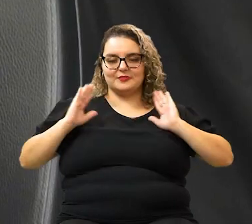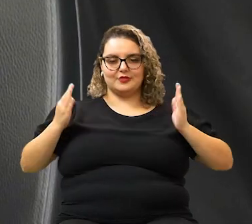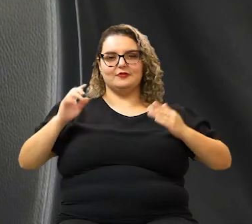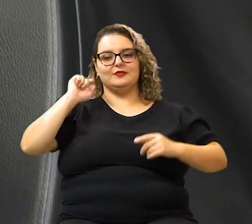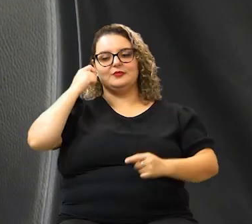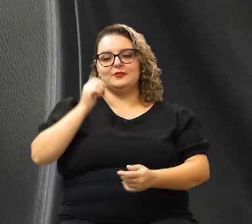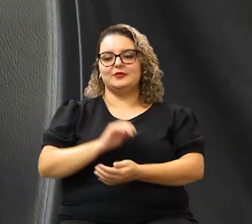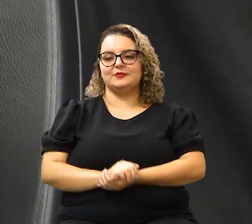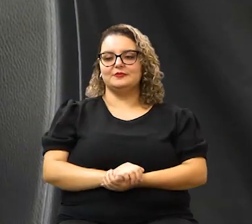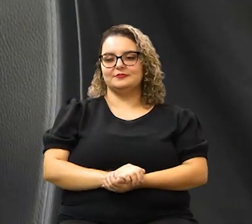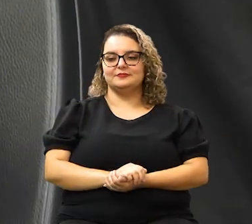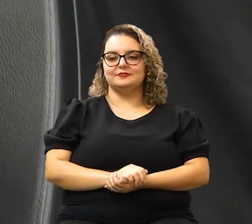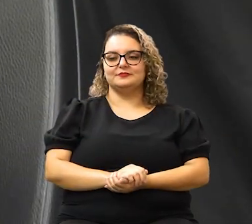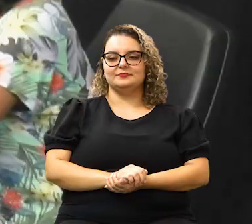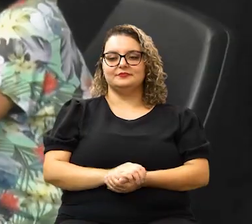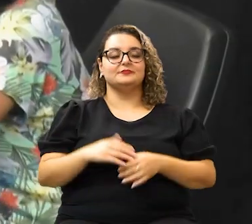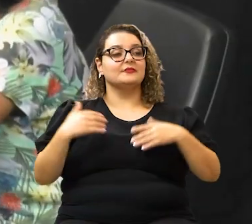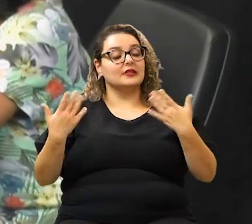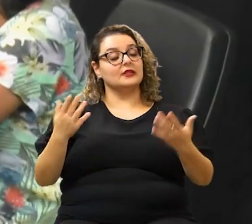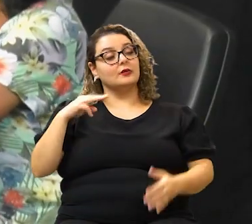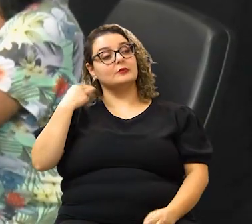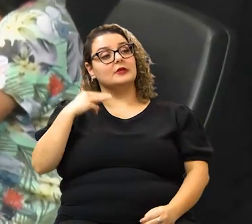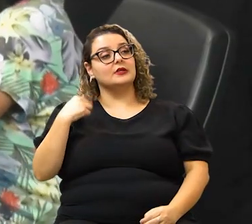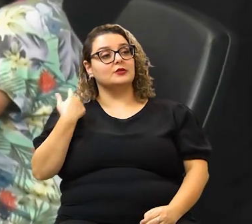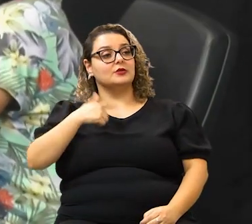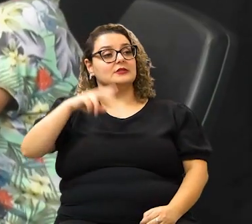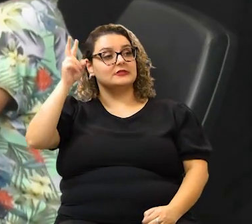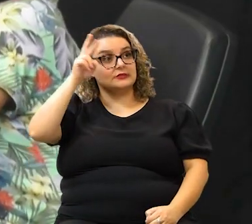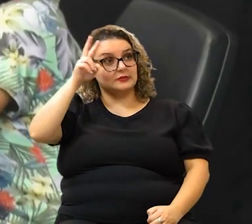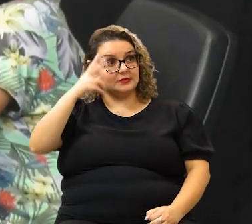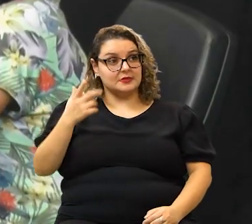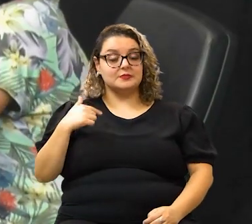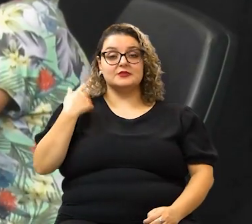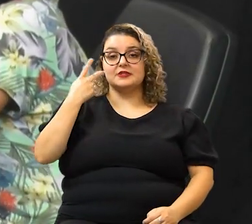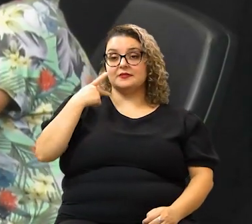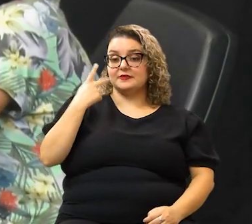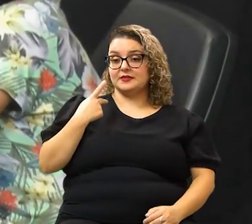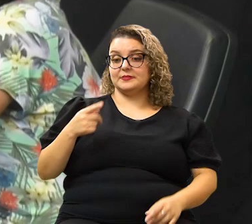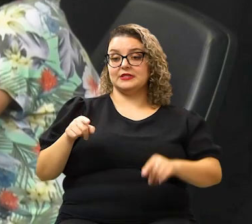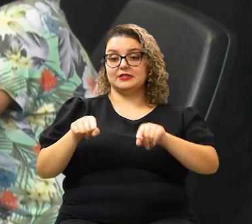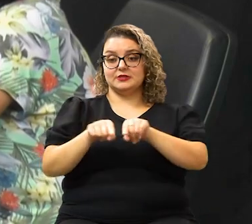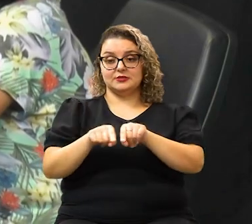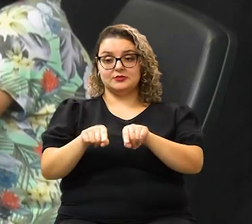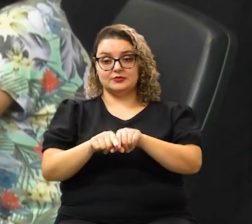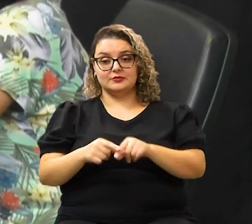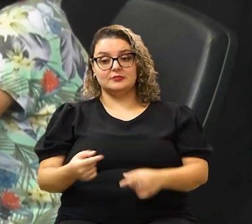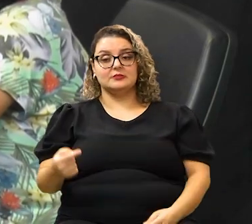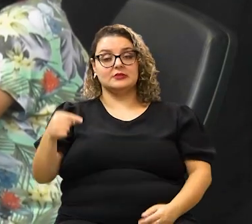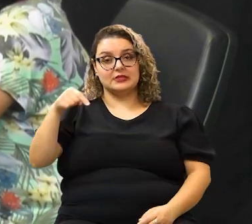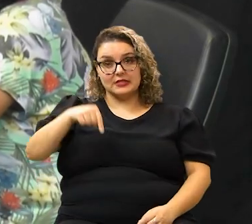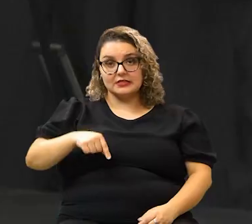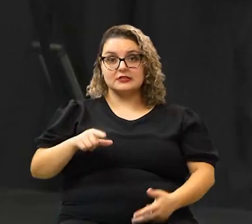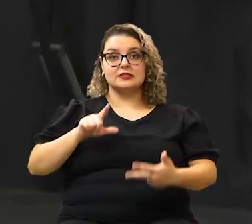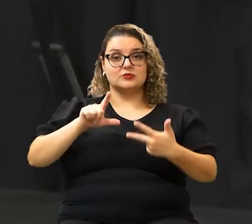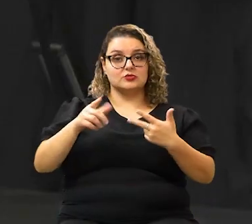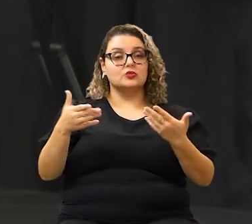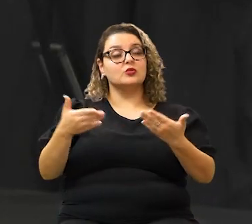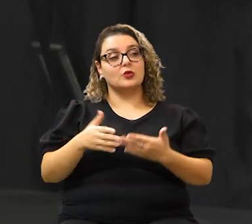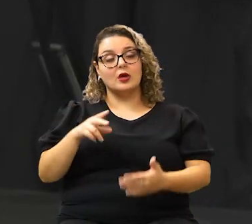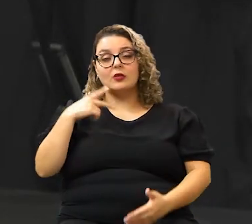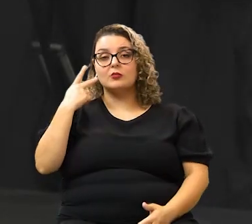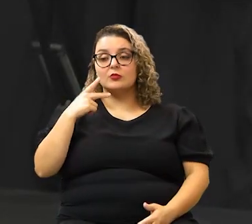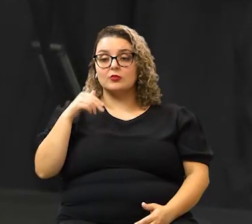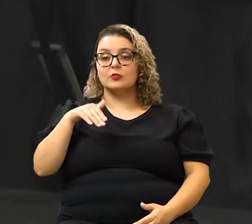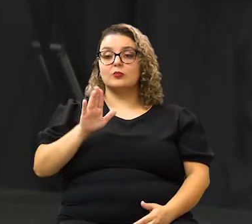preto. Então, Mariana, a gente lembra que a vereadora, inclusive na atual legislatura, ela foi a